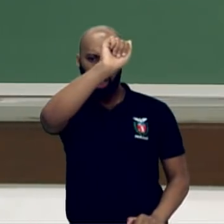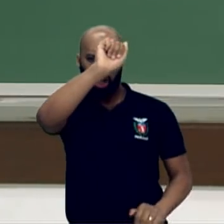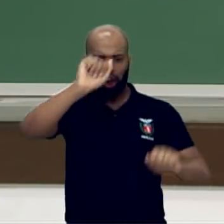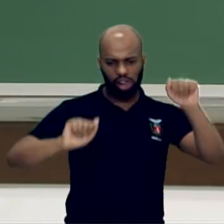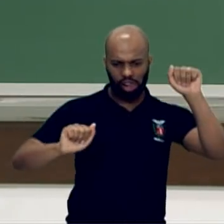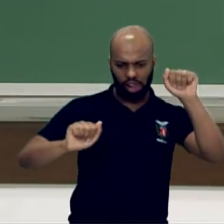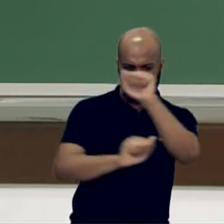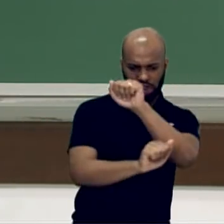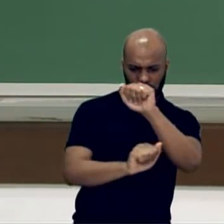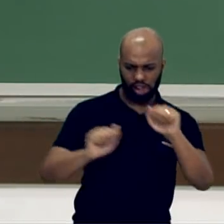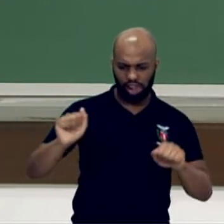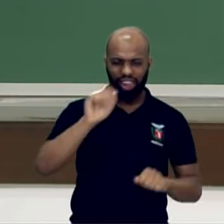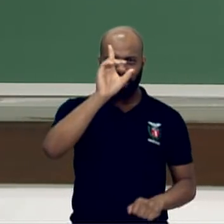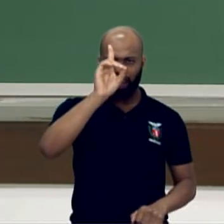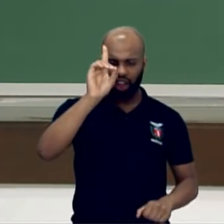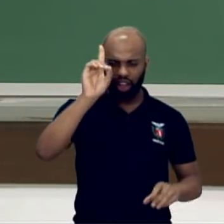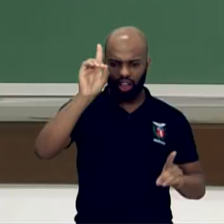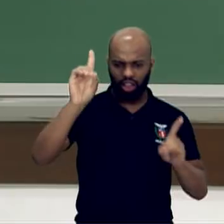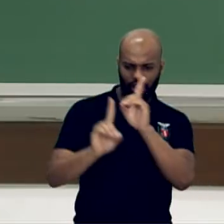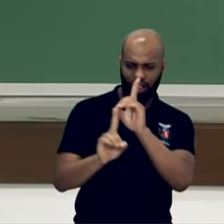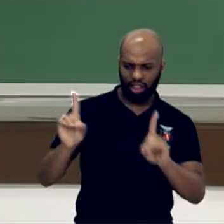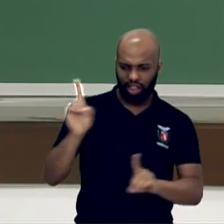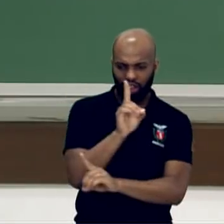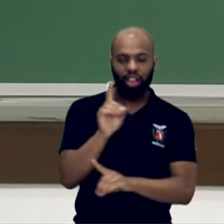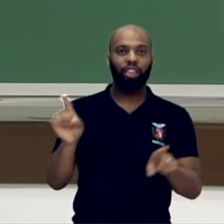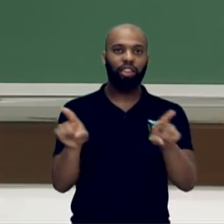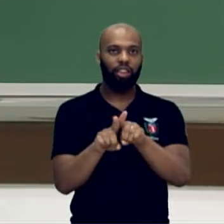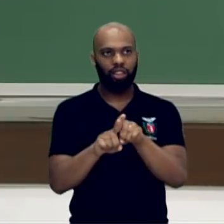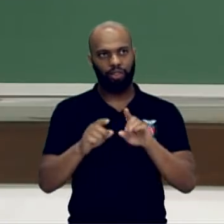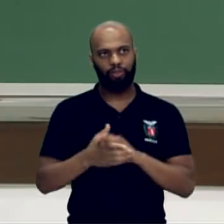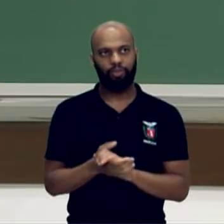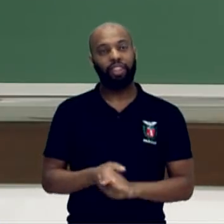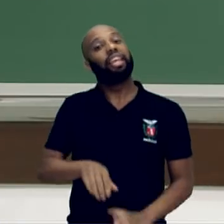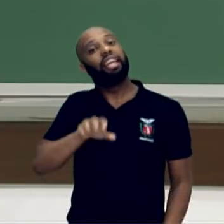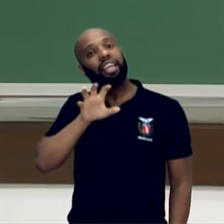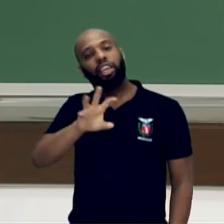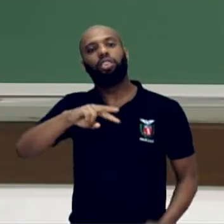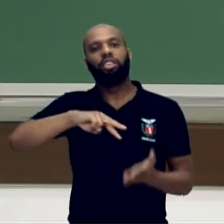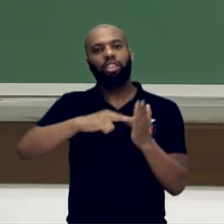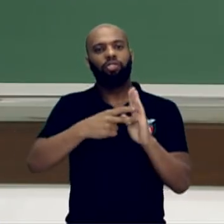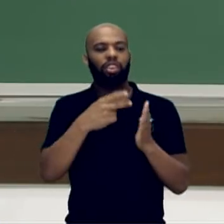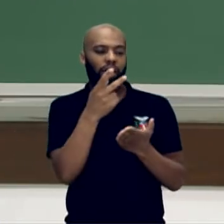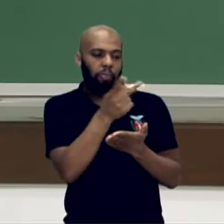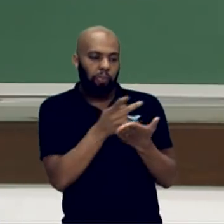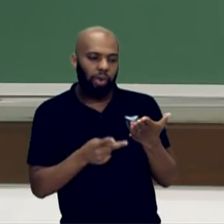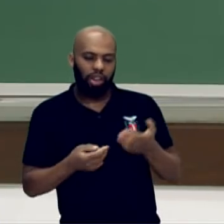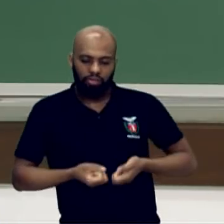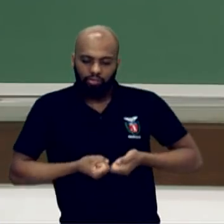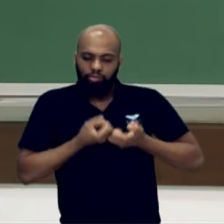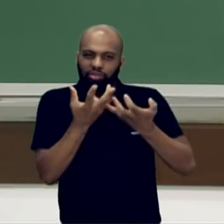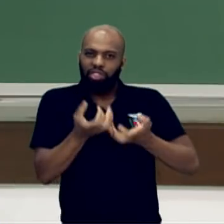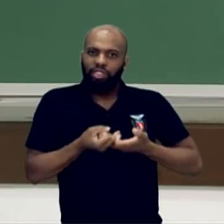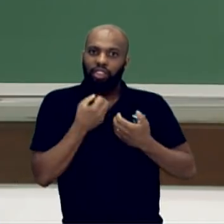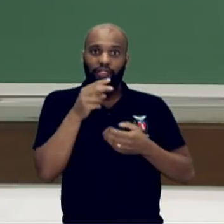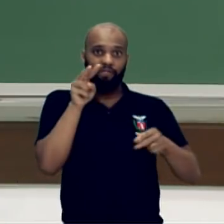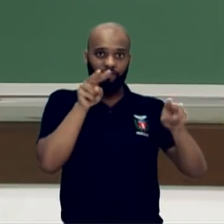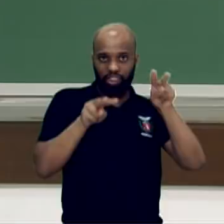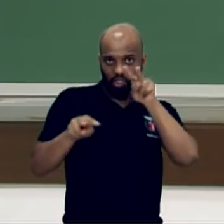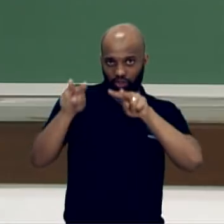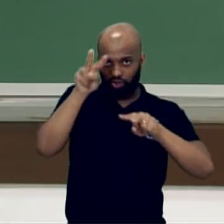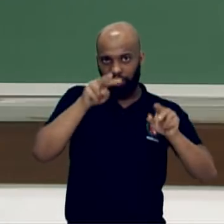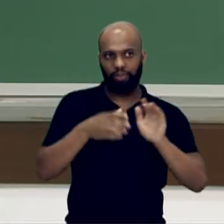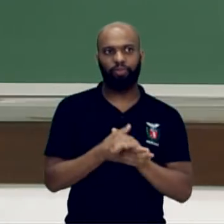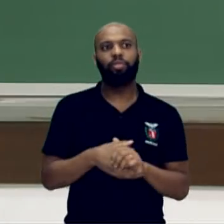D sai daqui, vem aqui. Estão vendo? Então, assim, isso é um poema visual. Além disso, nós temos,